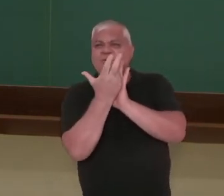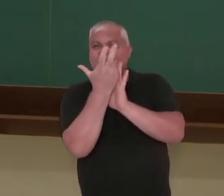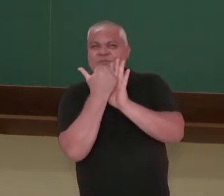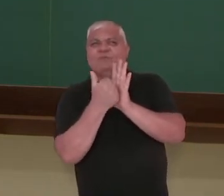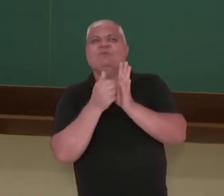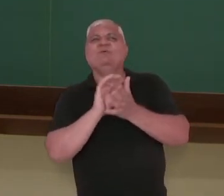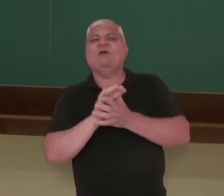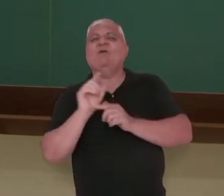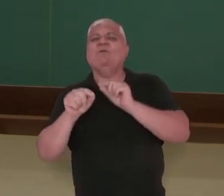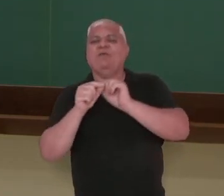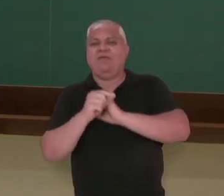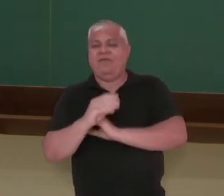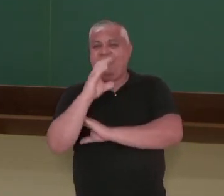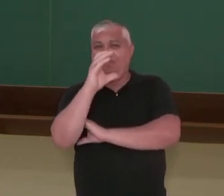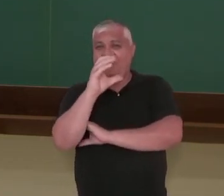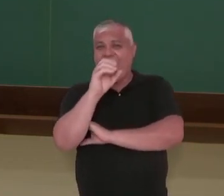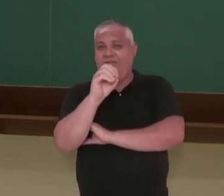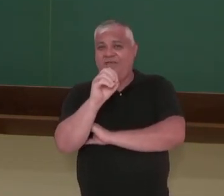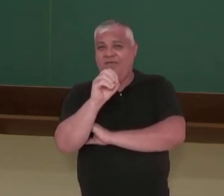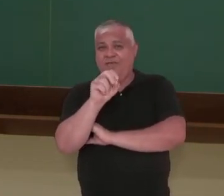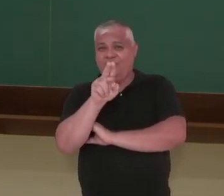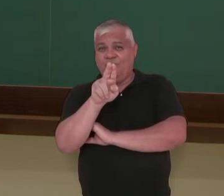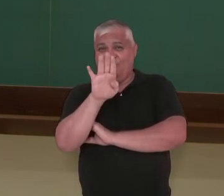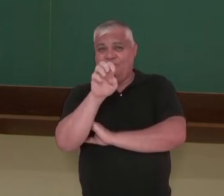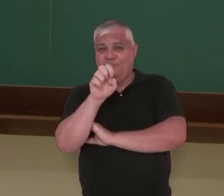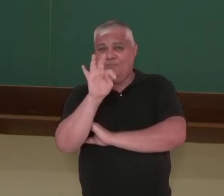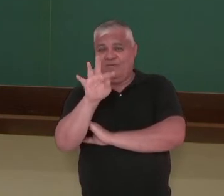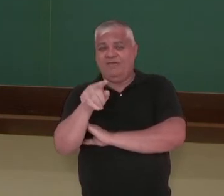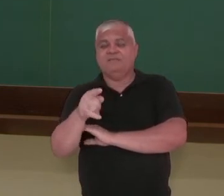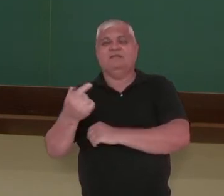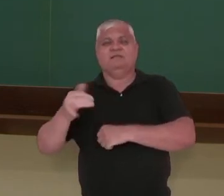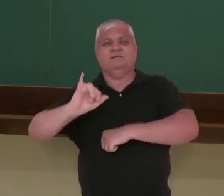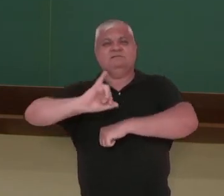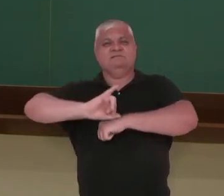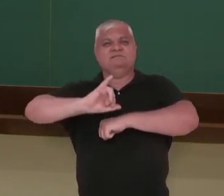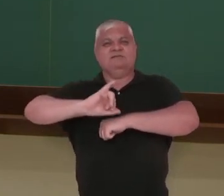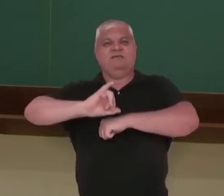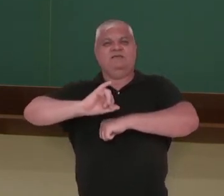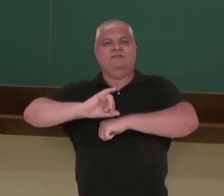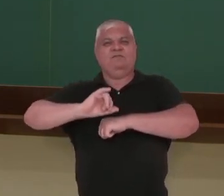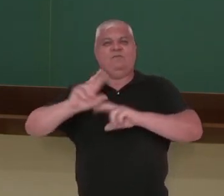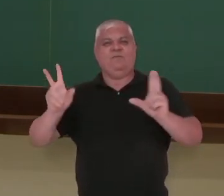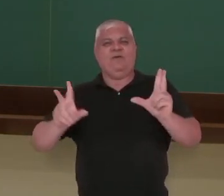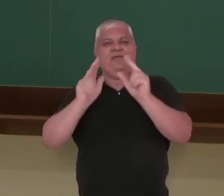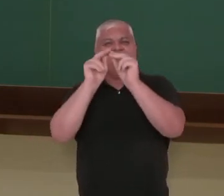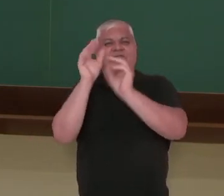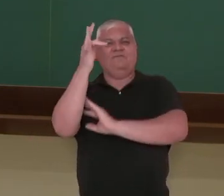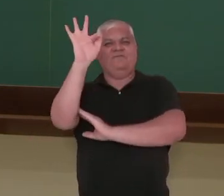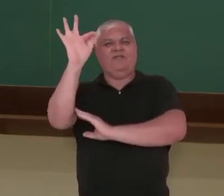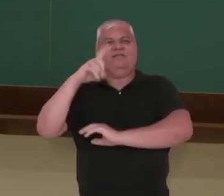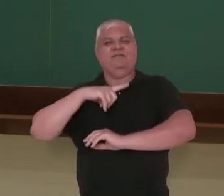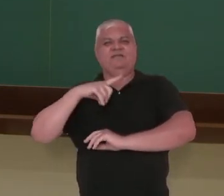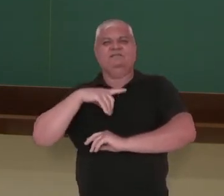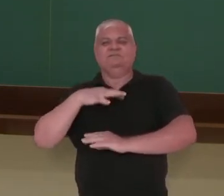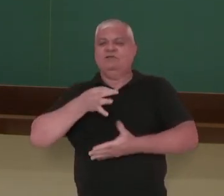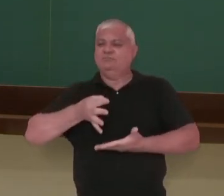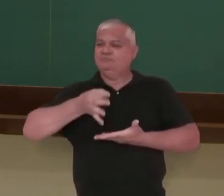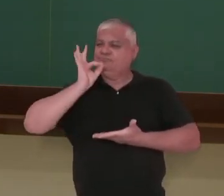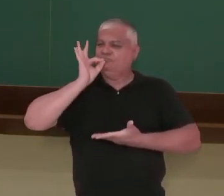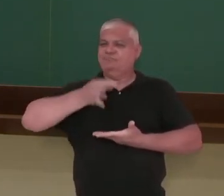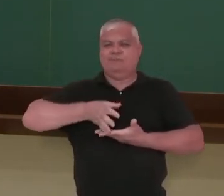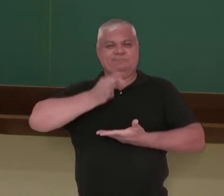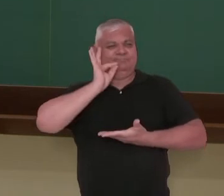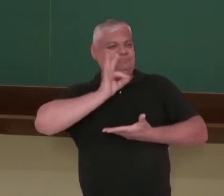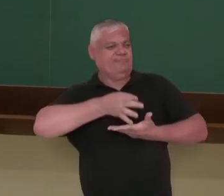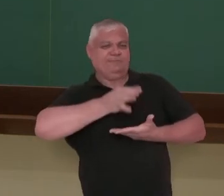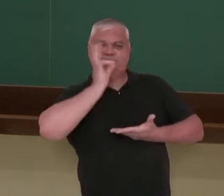Courbet era aquele homem do centro da cidade. Tinha os cafés parisienses, ele estava ali falando sobre política, falando sobre arte, sempre ali no meio do povo,